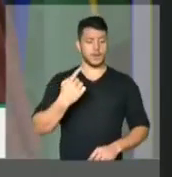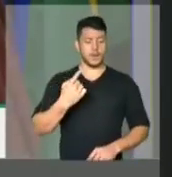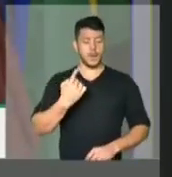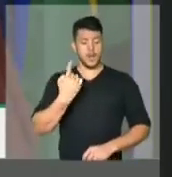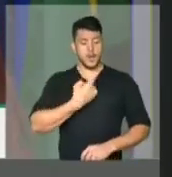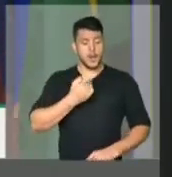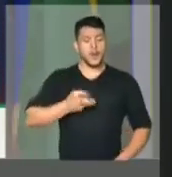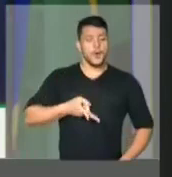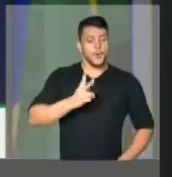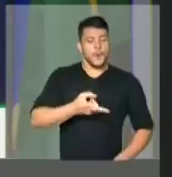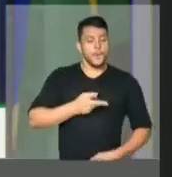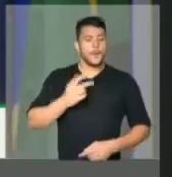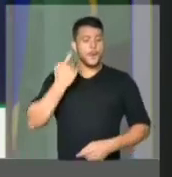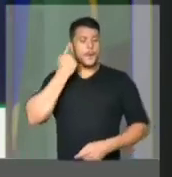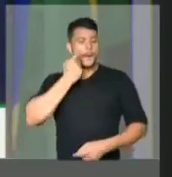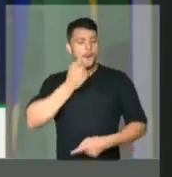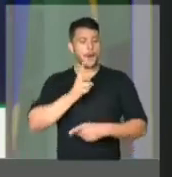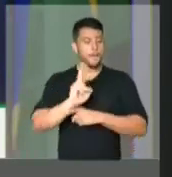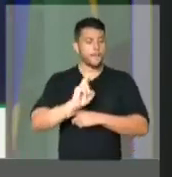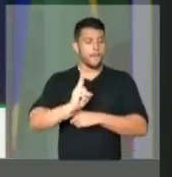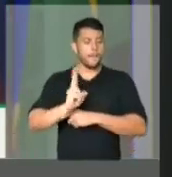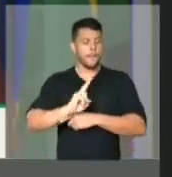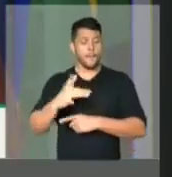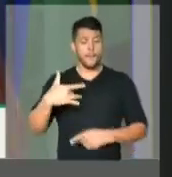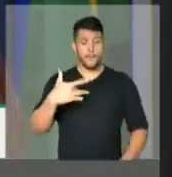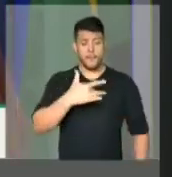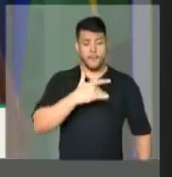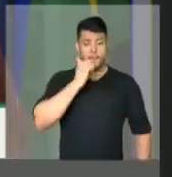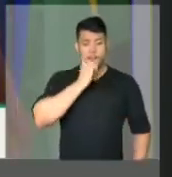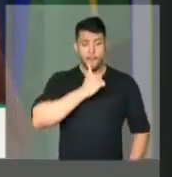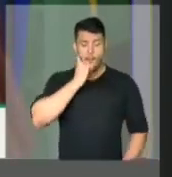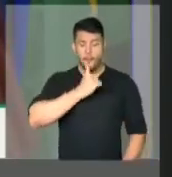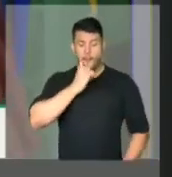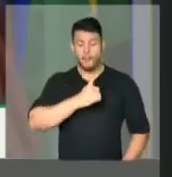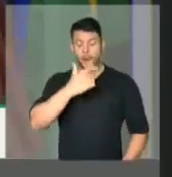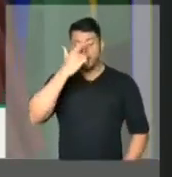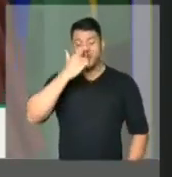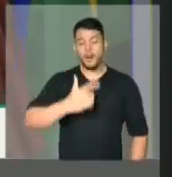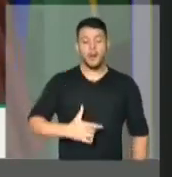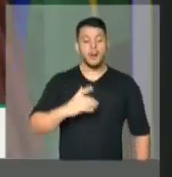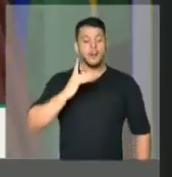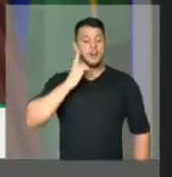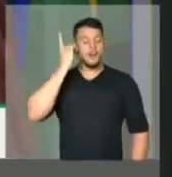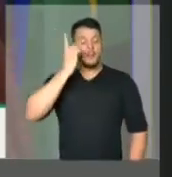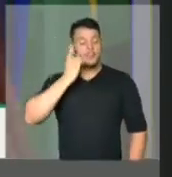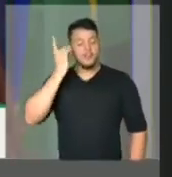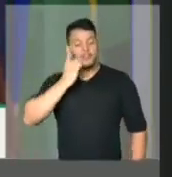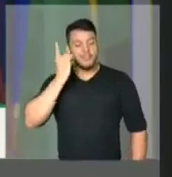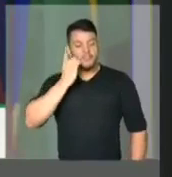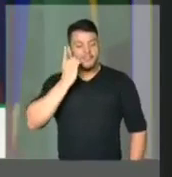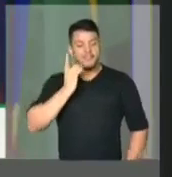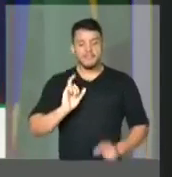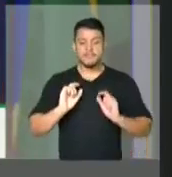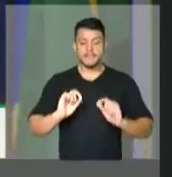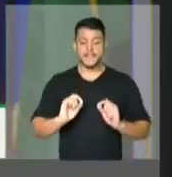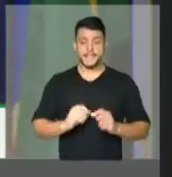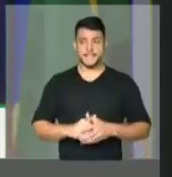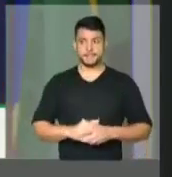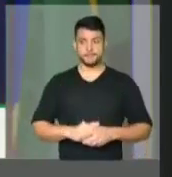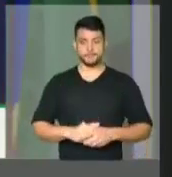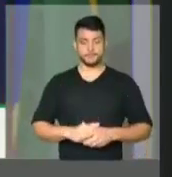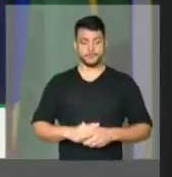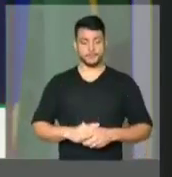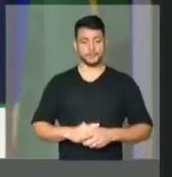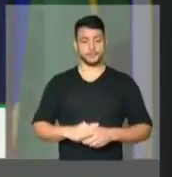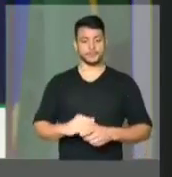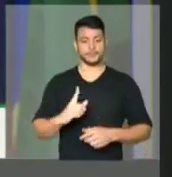saúde da mulher, que também somos enquanto parlamentares e fiscais das políticas públicas, a